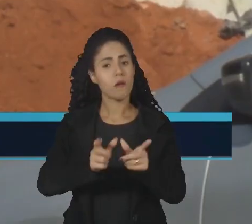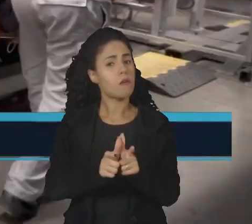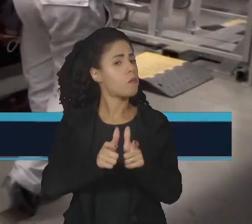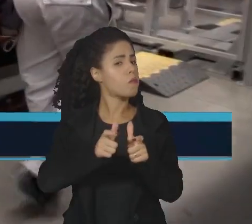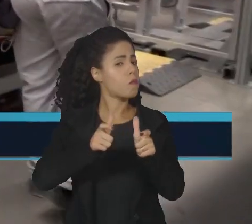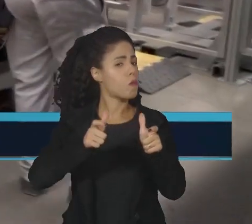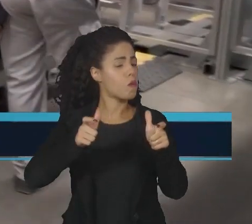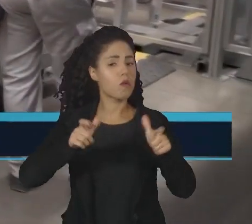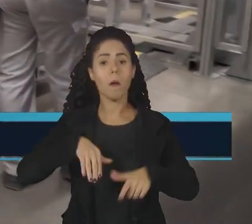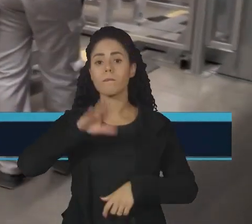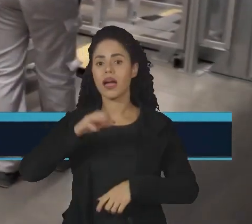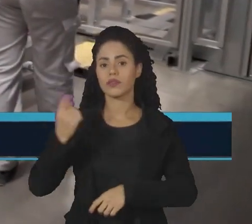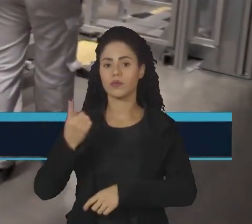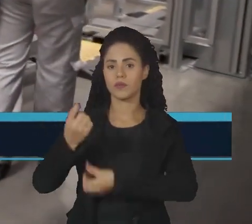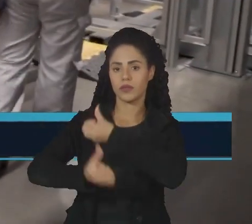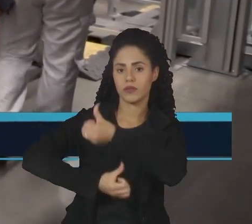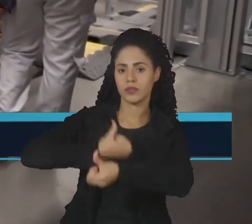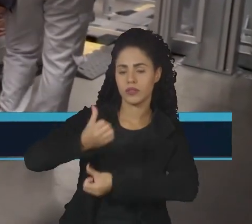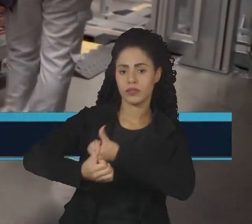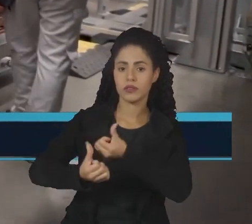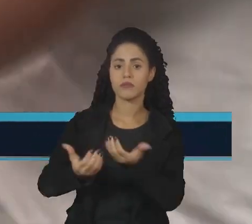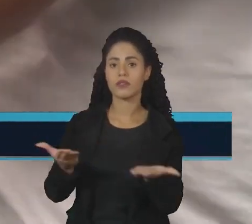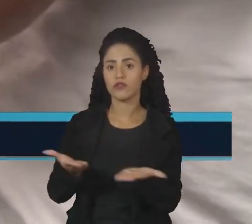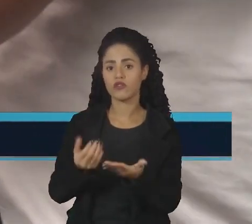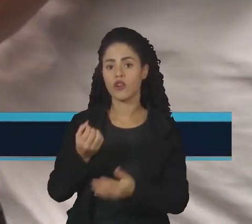maior. No primeiro semestre, já foram